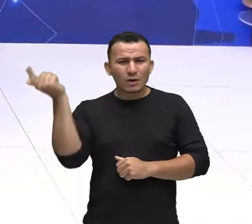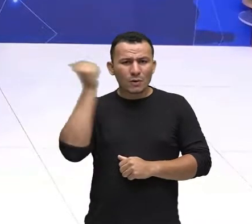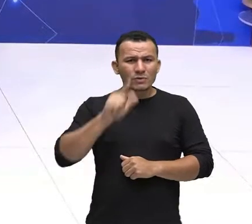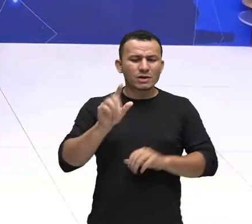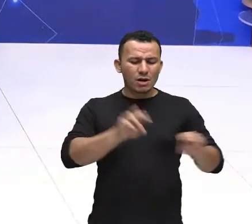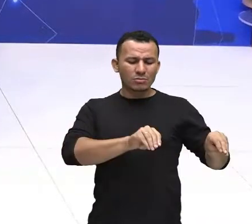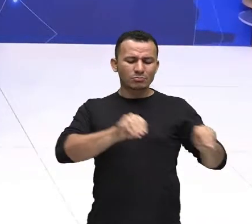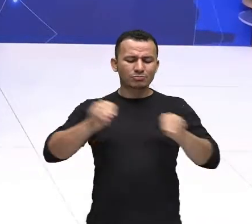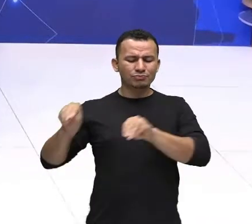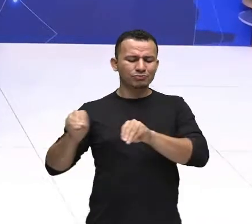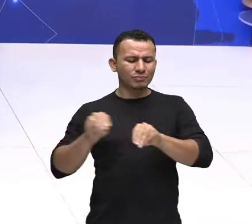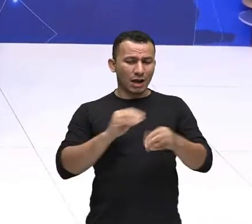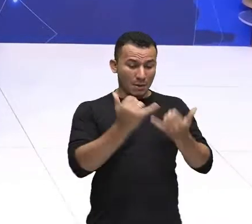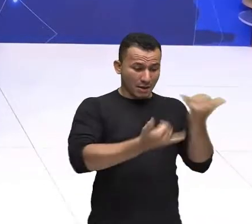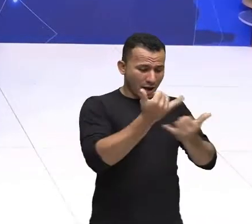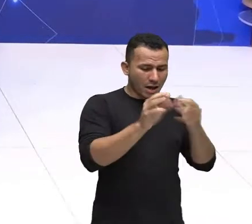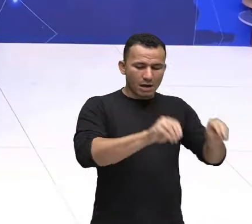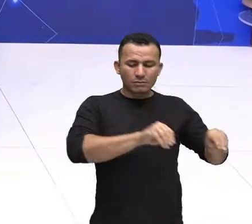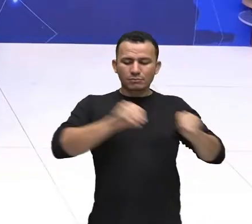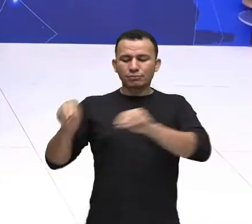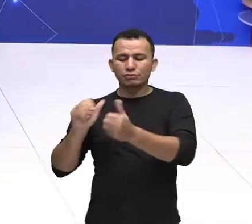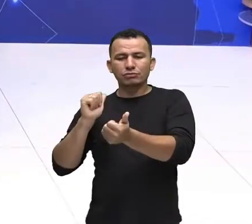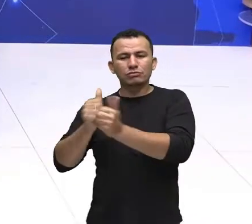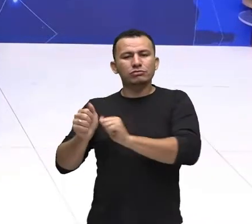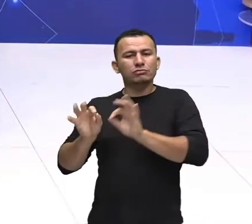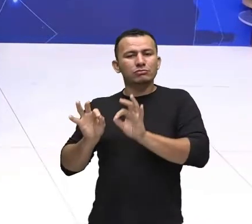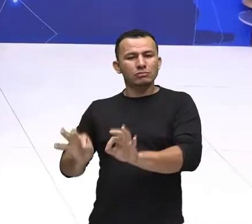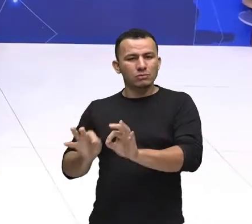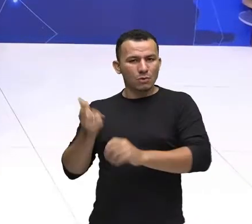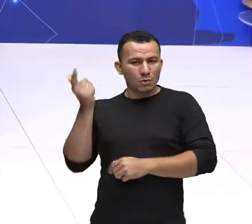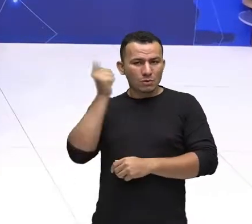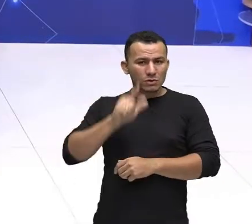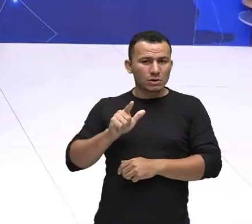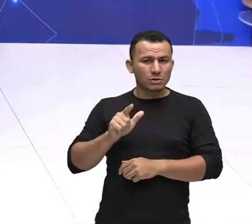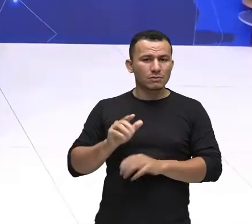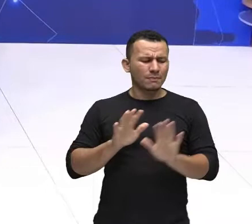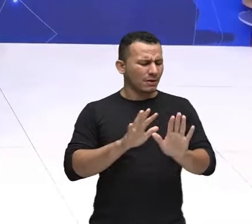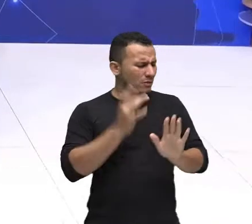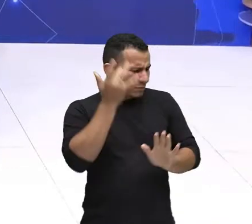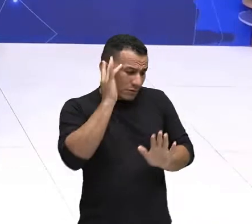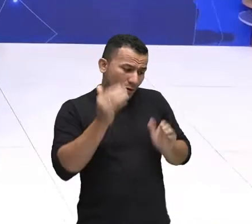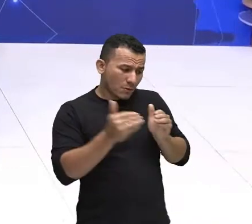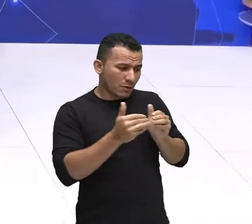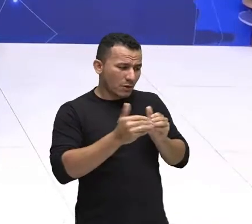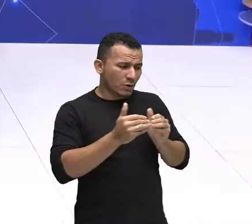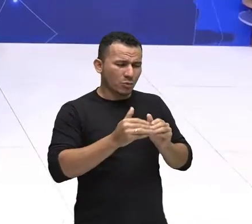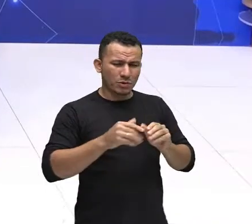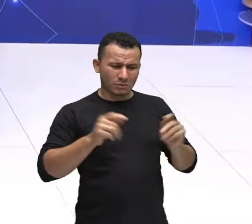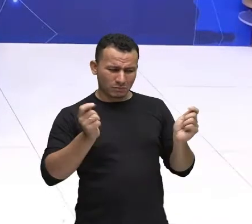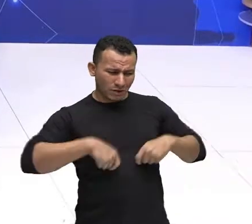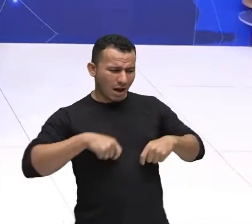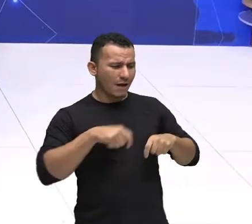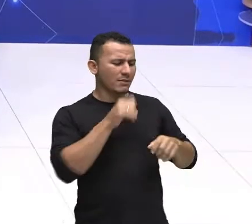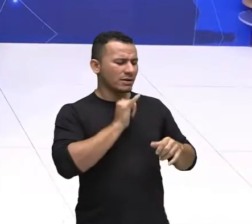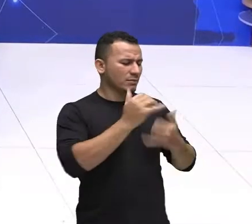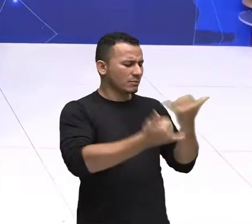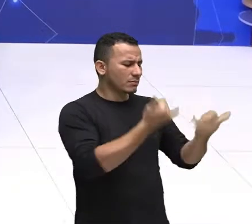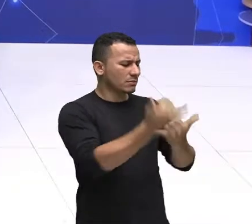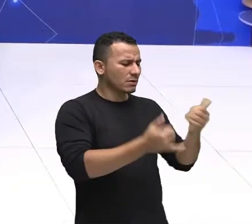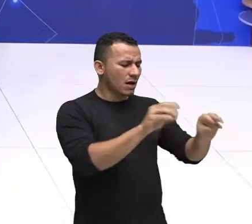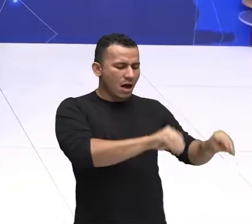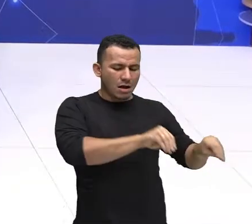migrar? Existe, de alguma forma, não sei se tu concordas comigo, mas a gente migra de alguma forma dessas